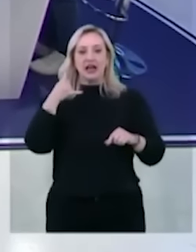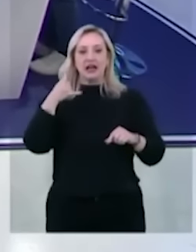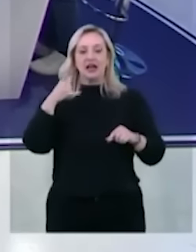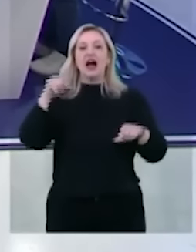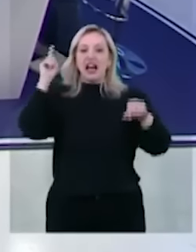dada a advertência. Está dada a